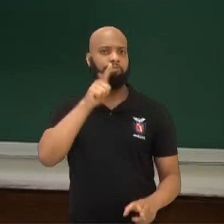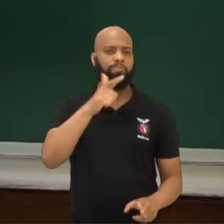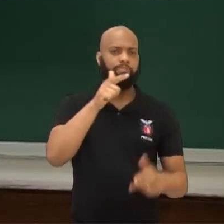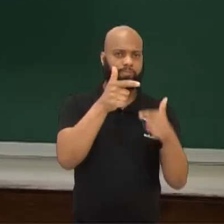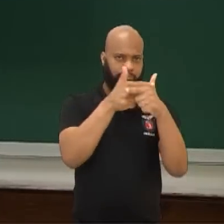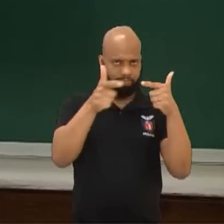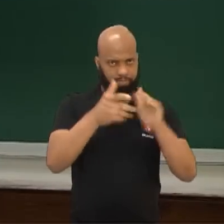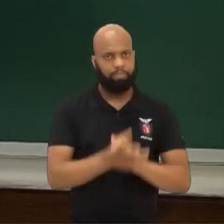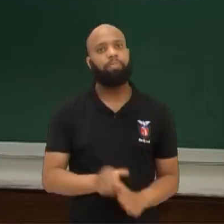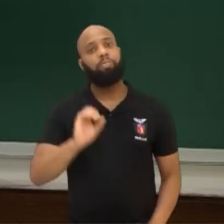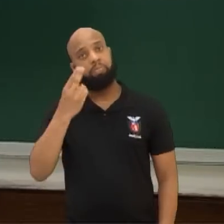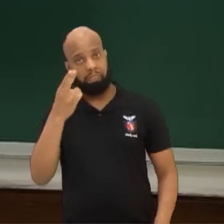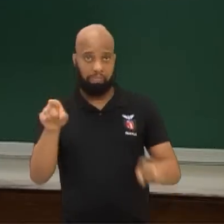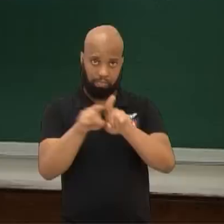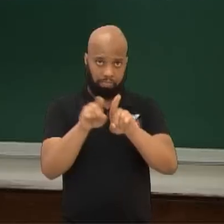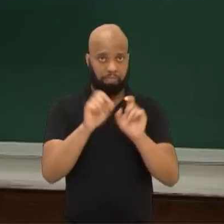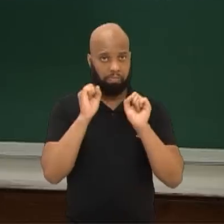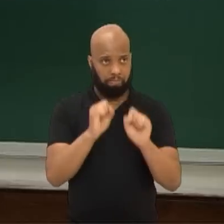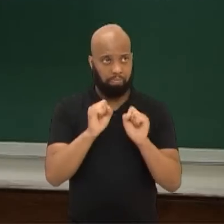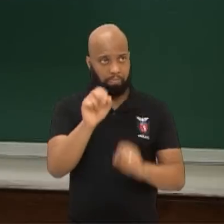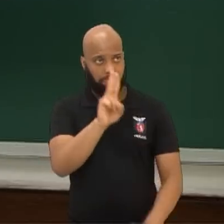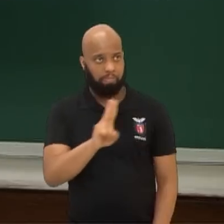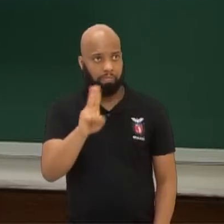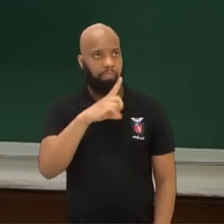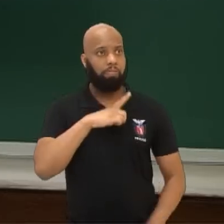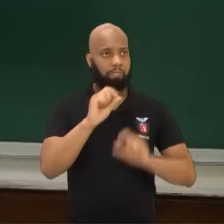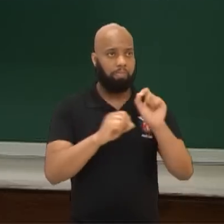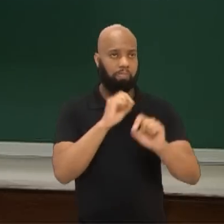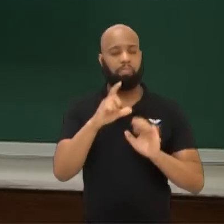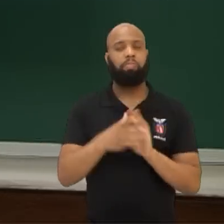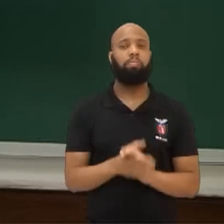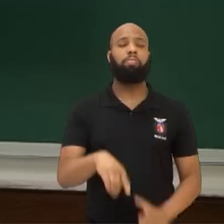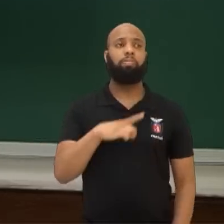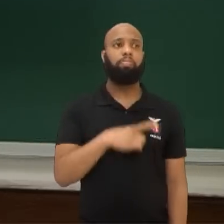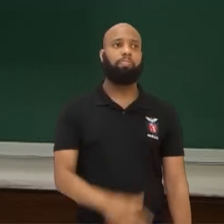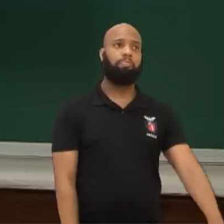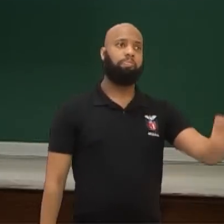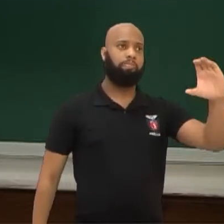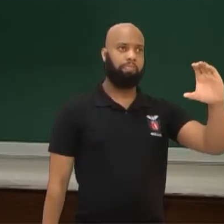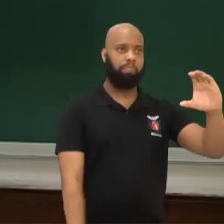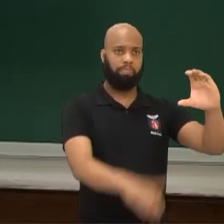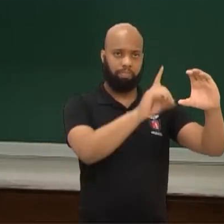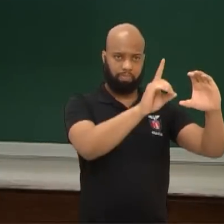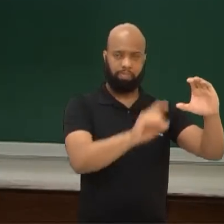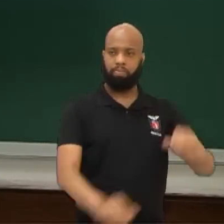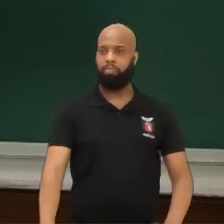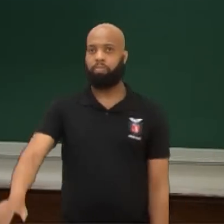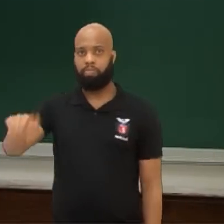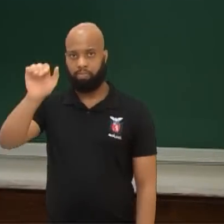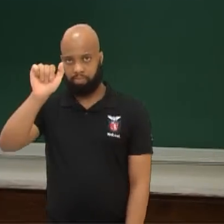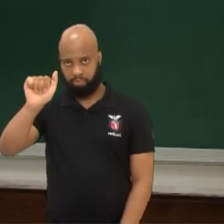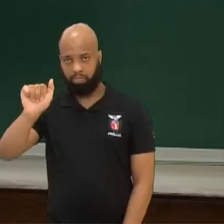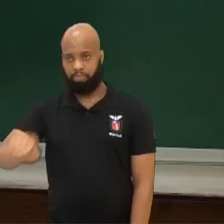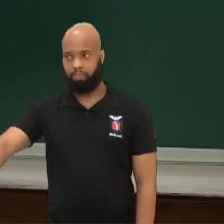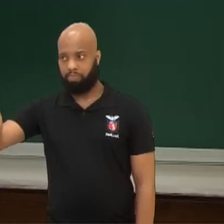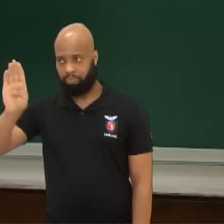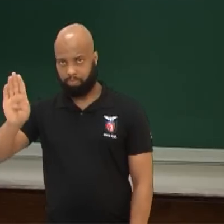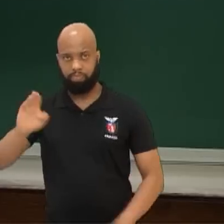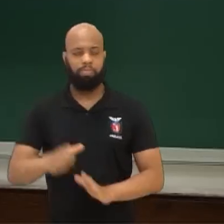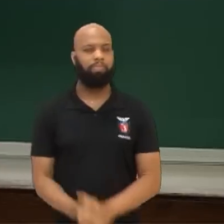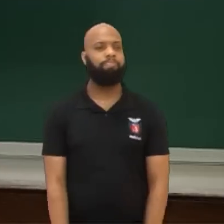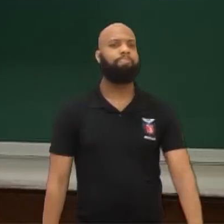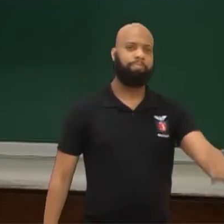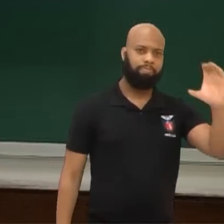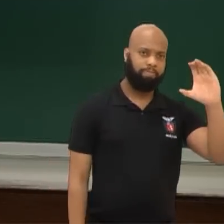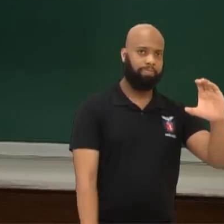tá? Ou também eu posso ter, ó, CD e AB, tá? Então, quanto vale o CD? Se a gente